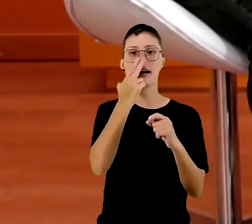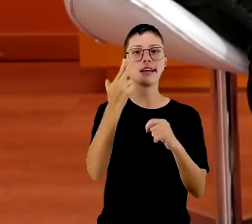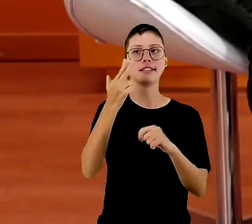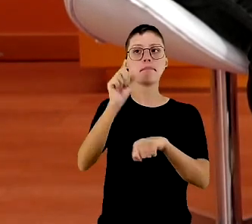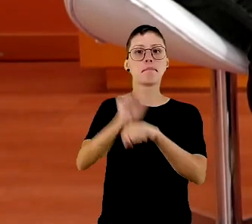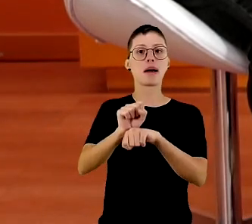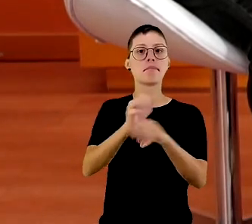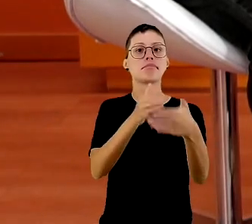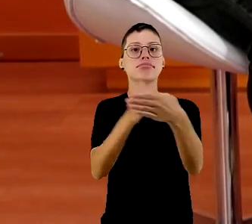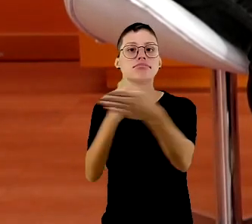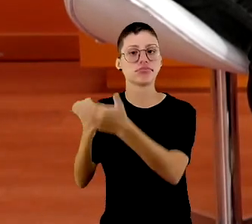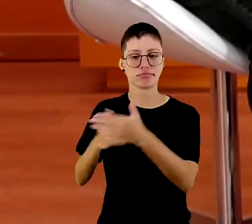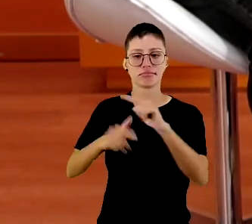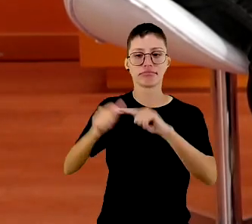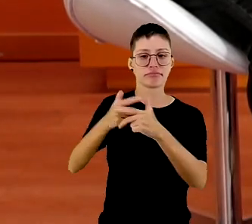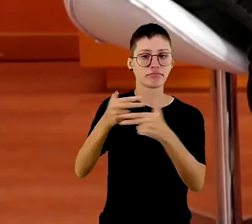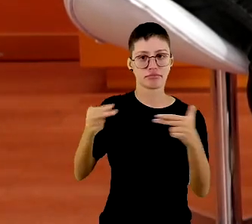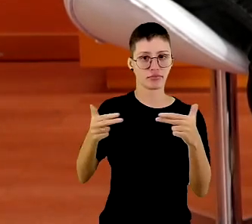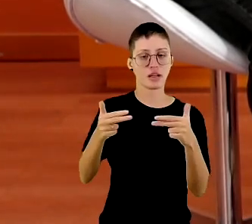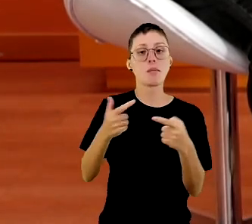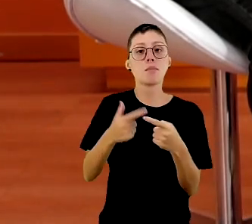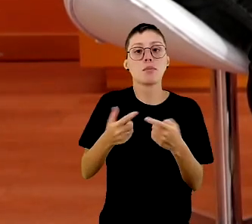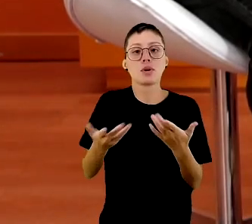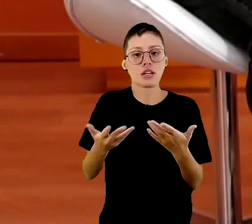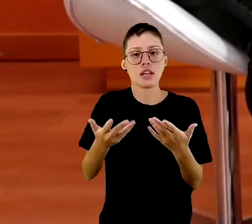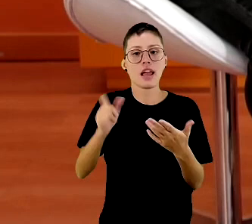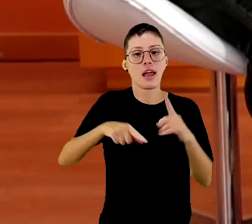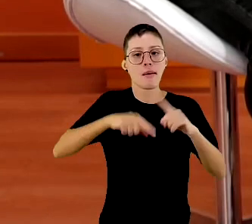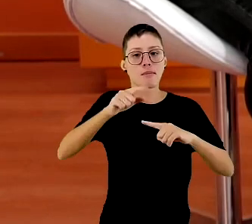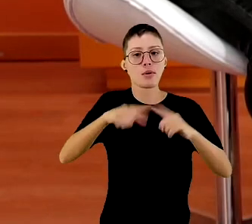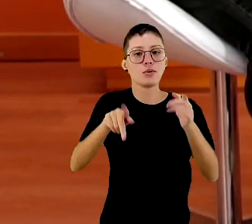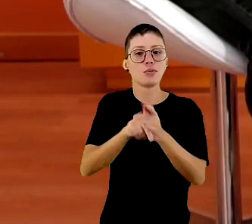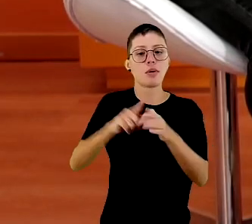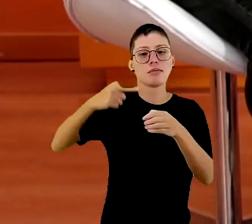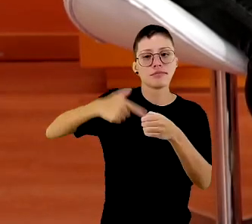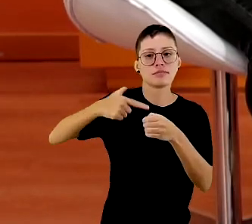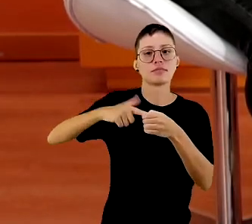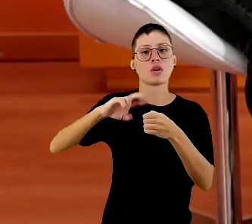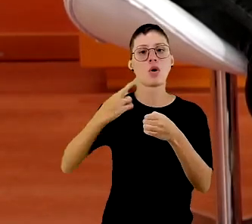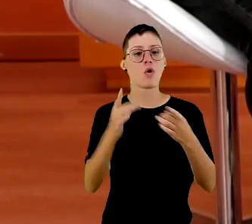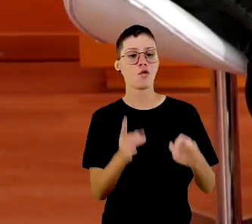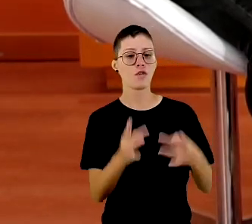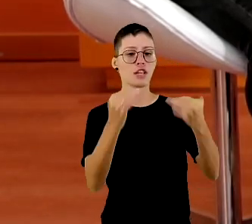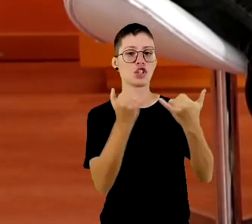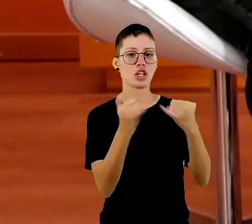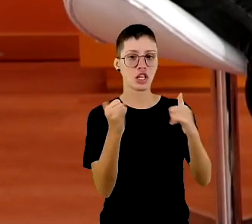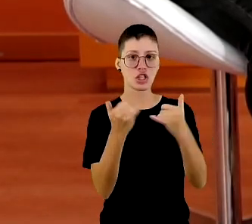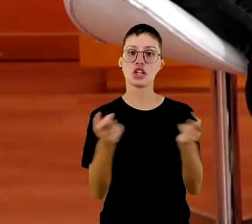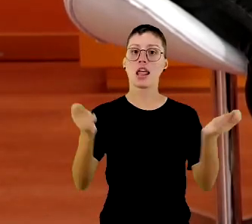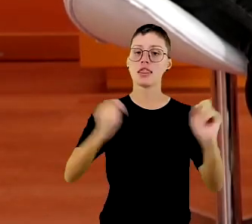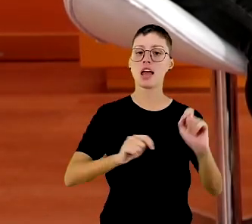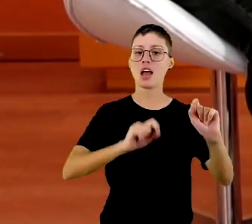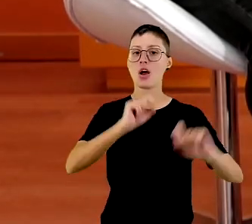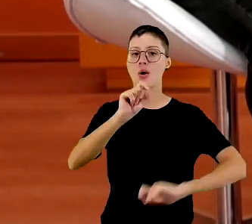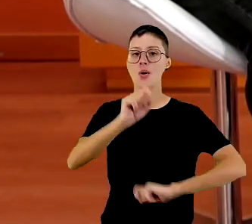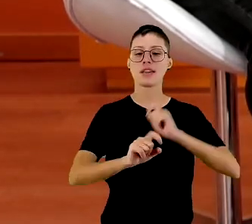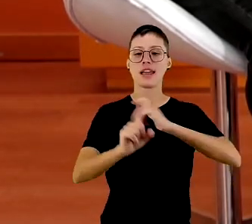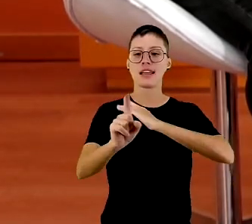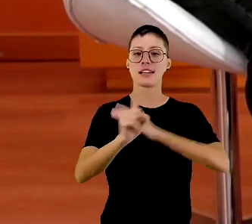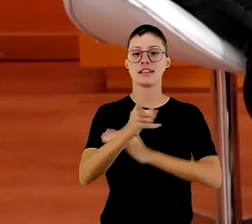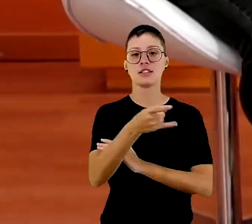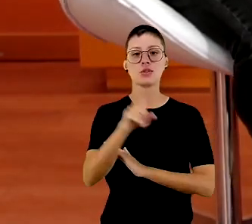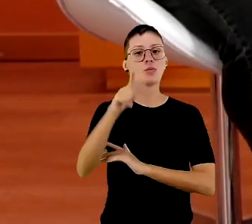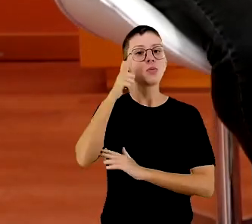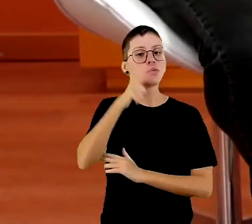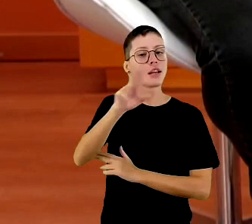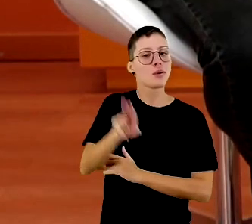produto de combustíveis e vende energia e permite que o cliente final possa consumir energia ou